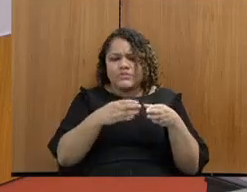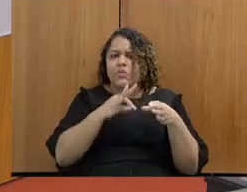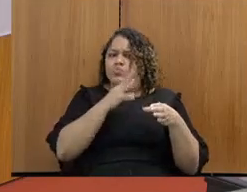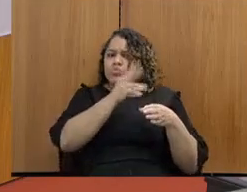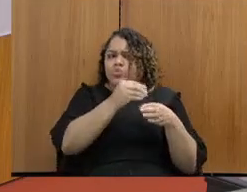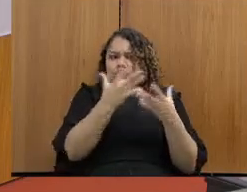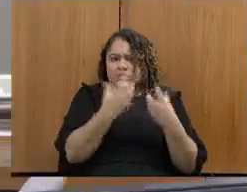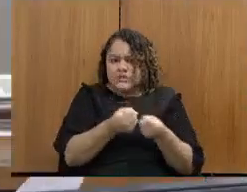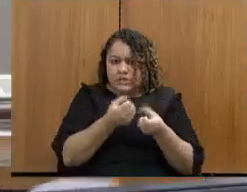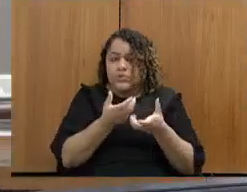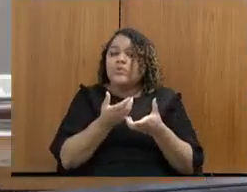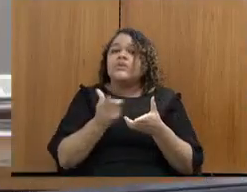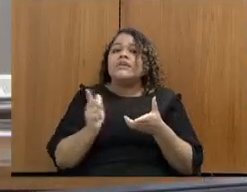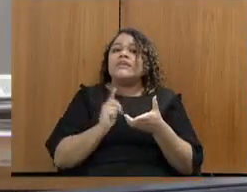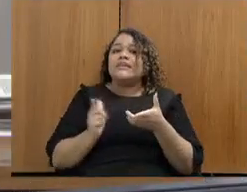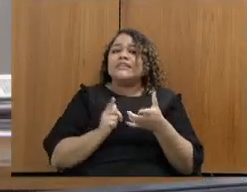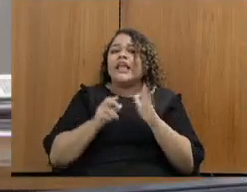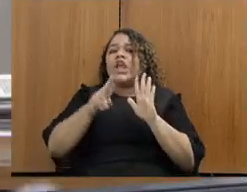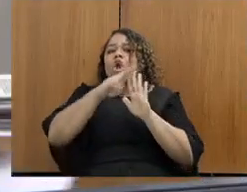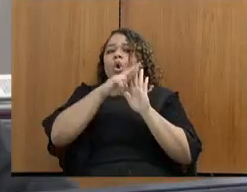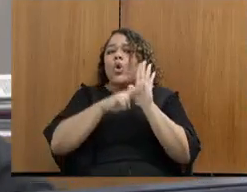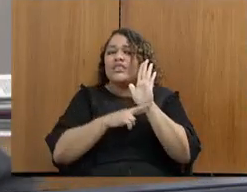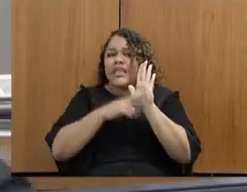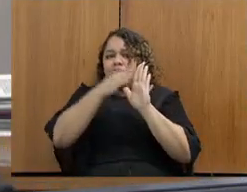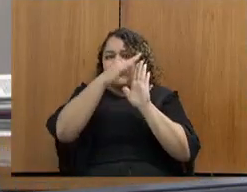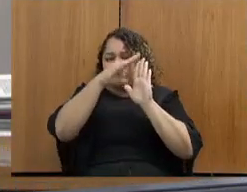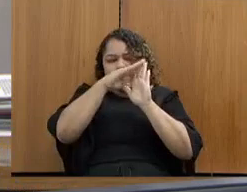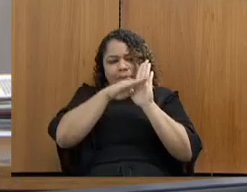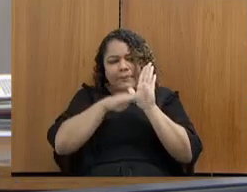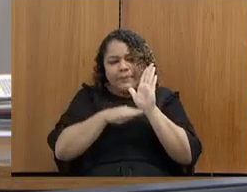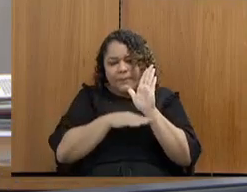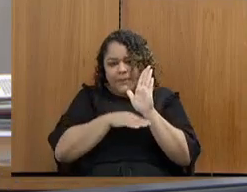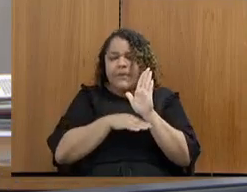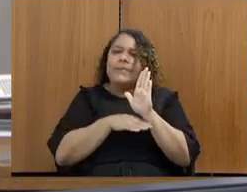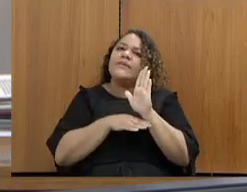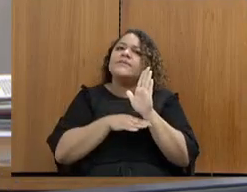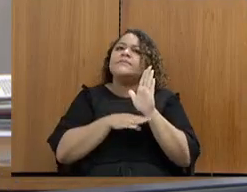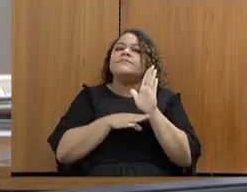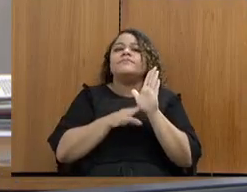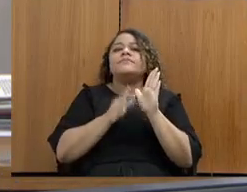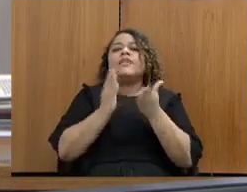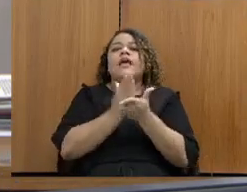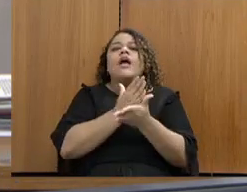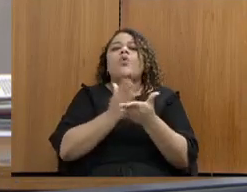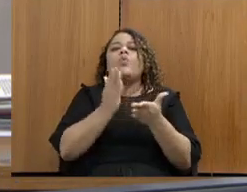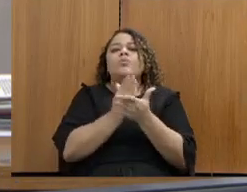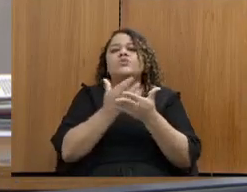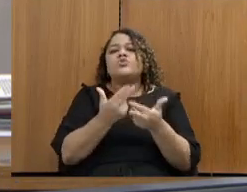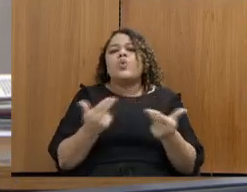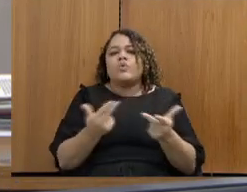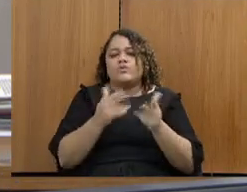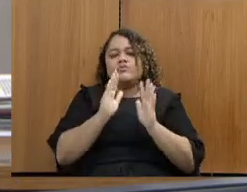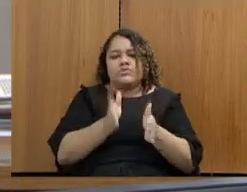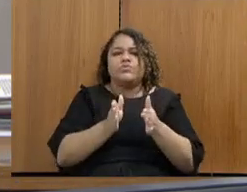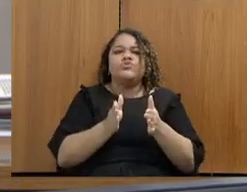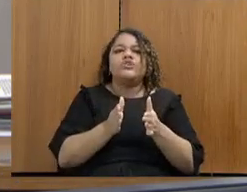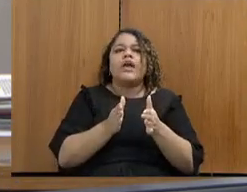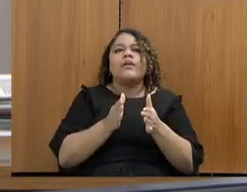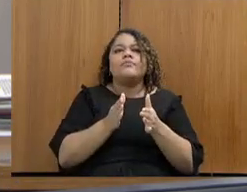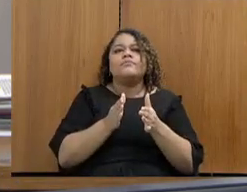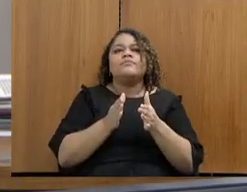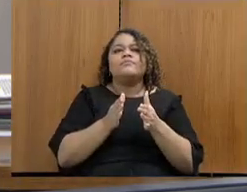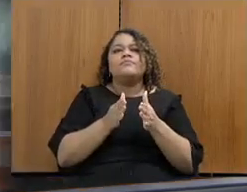roteiro desse requerimento alguns pontos que eu já vou aqui pensar